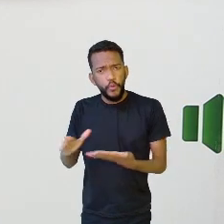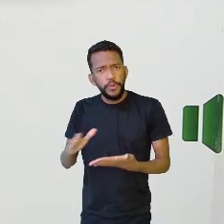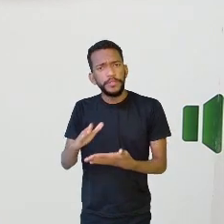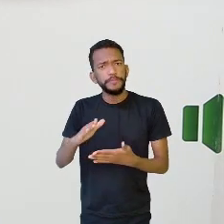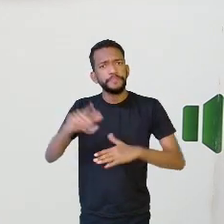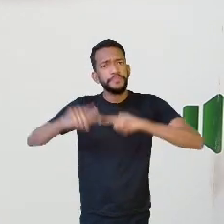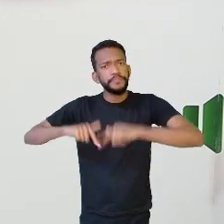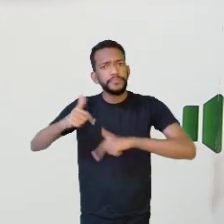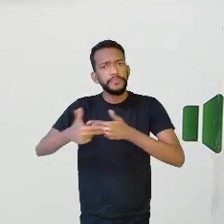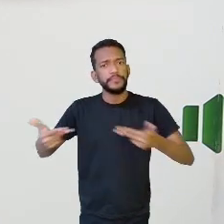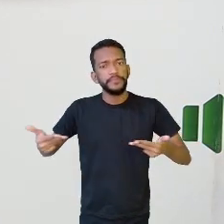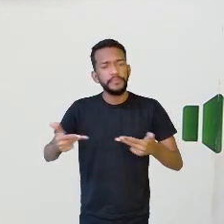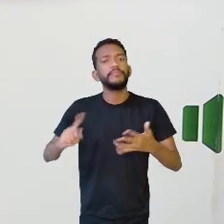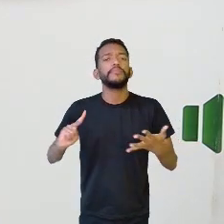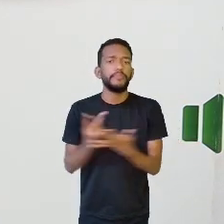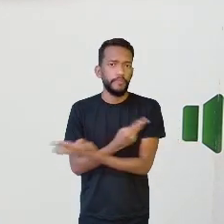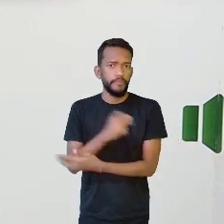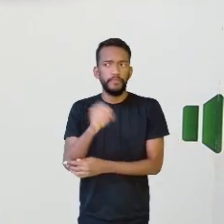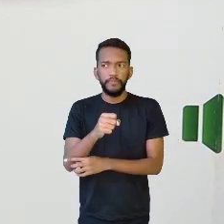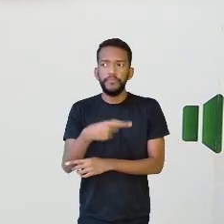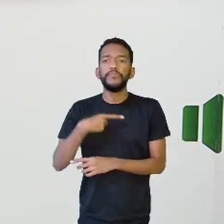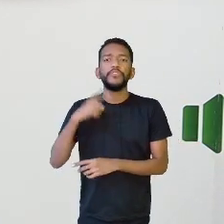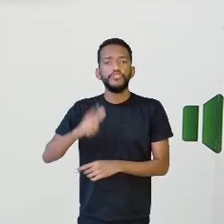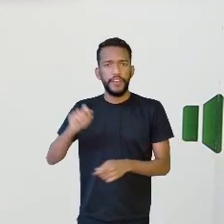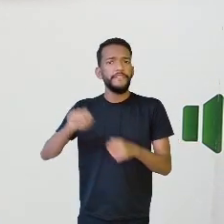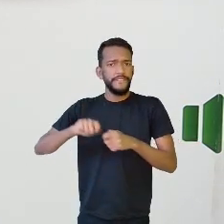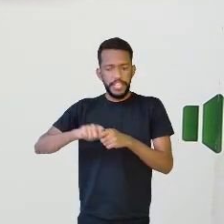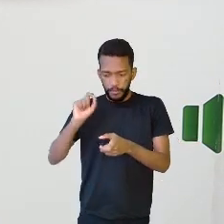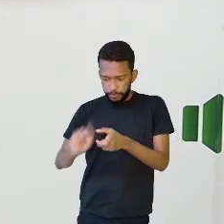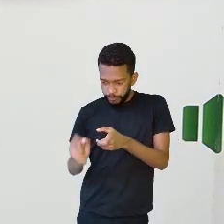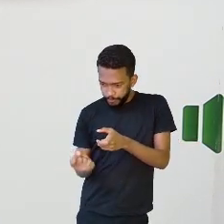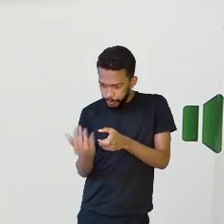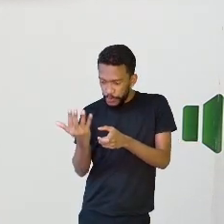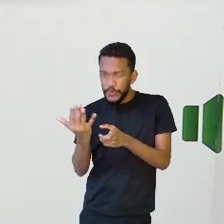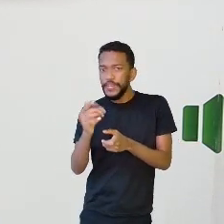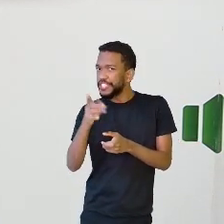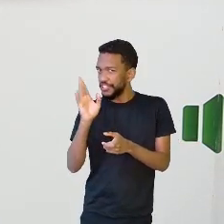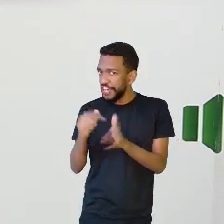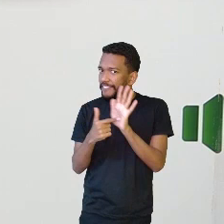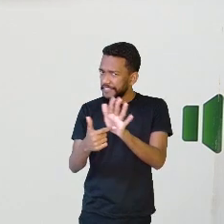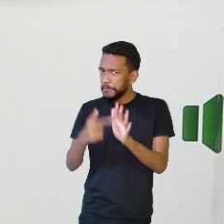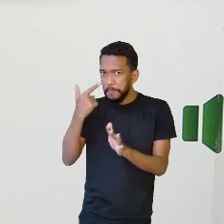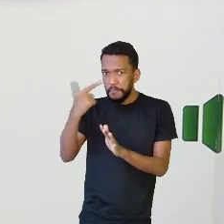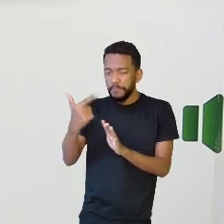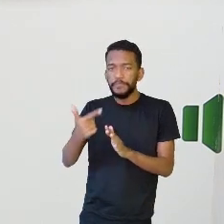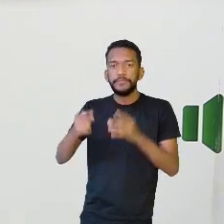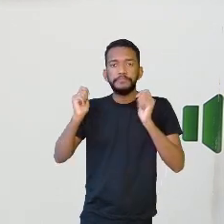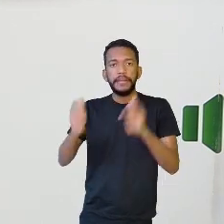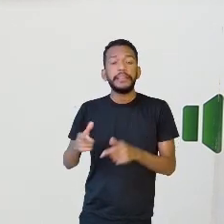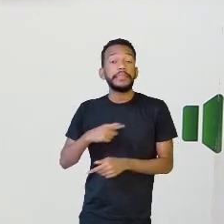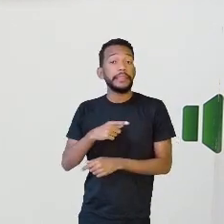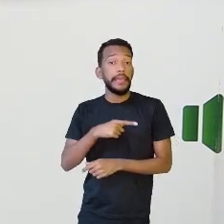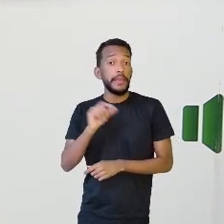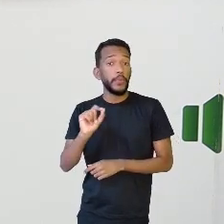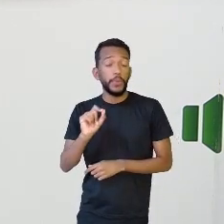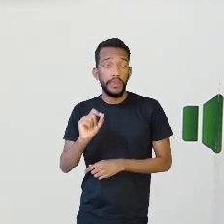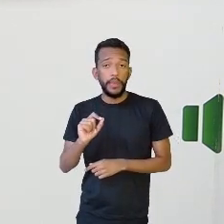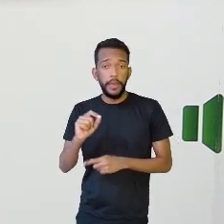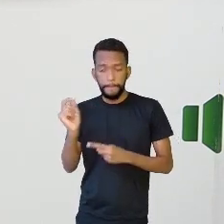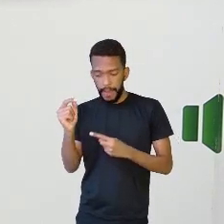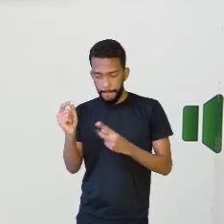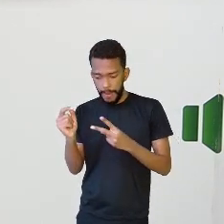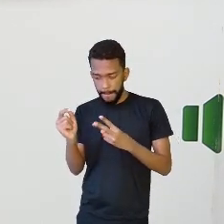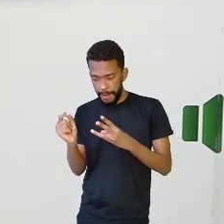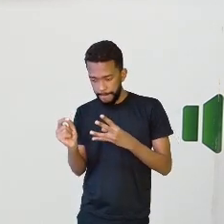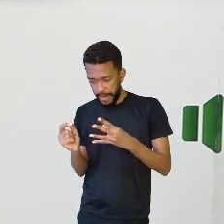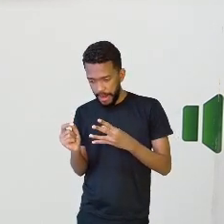para acontecer. Então eu acendi aqui um fósforo para vocês verem. Para acender um fósforo, eu tenho um conjunto de elementos aqui para